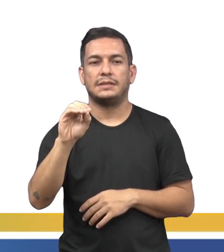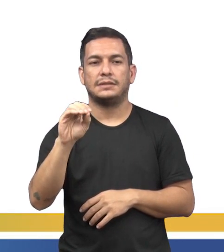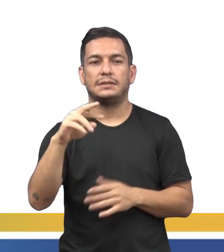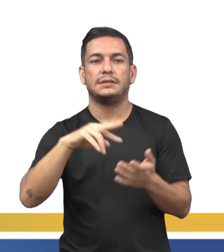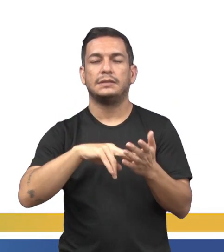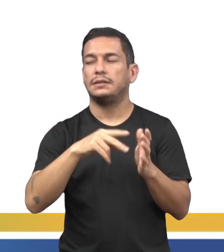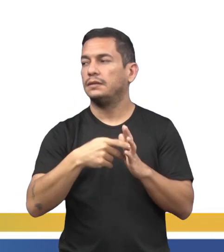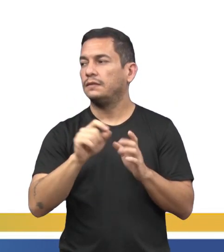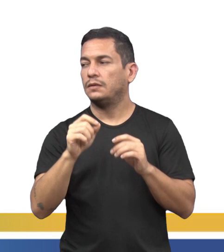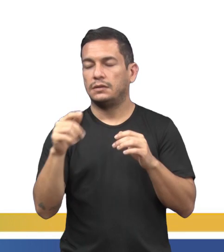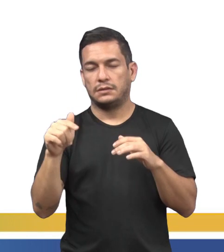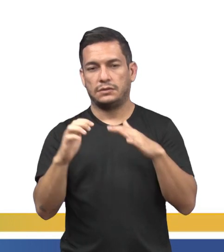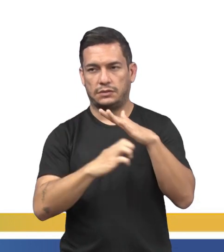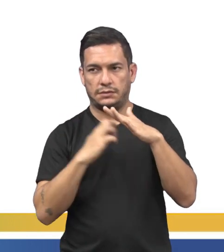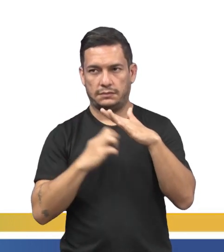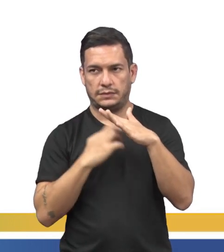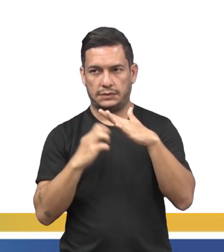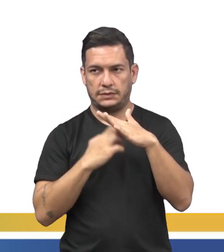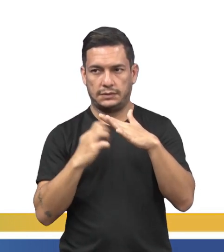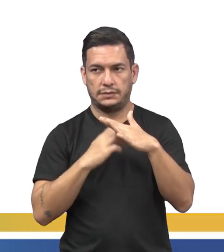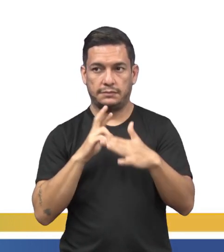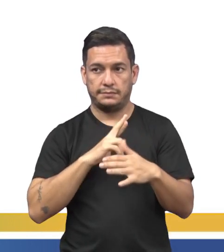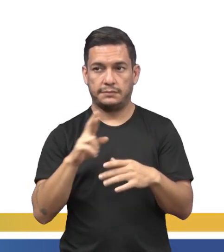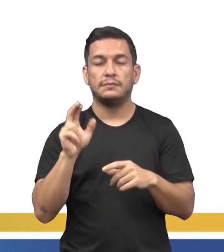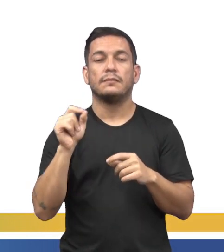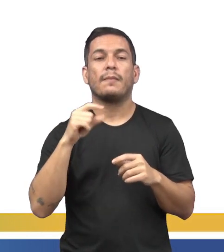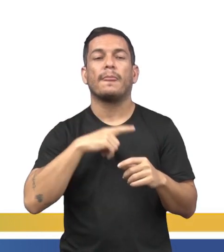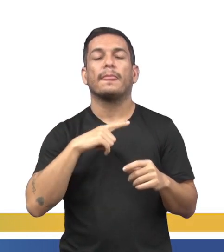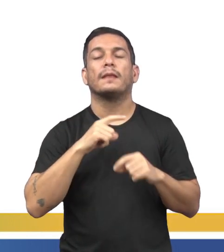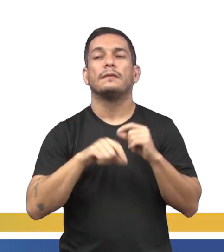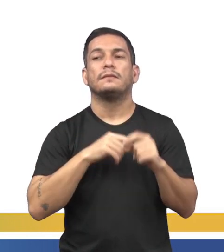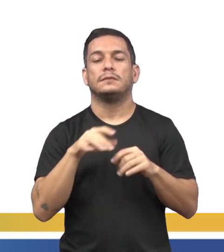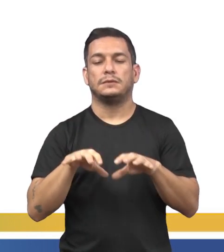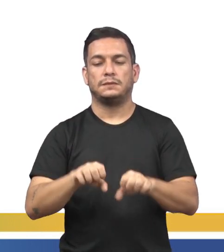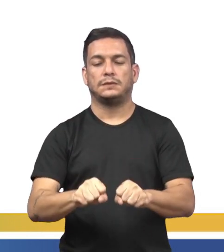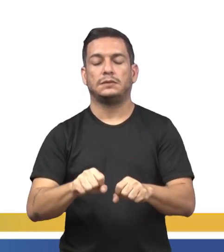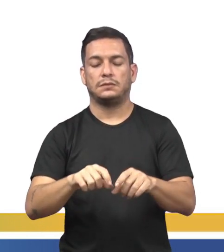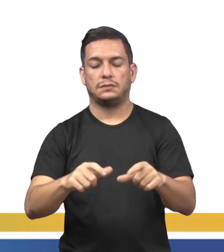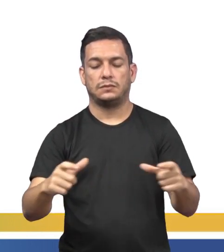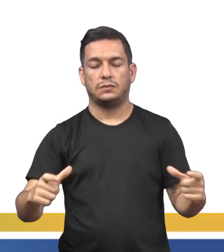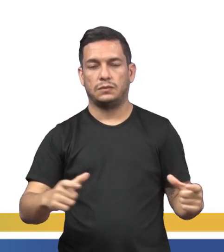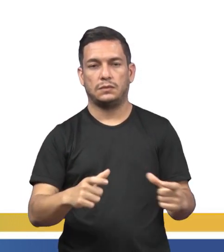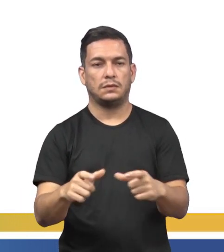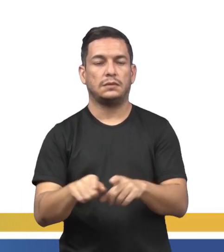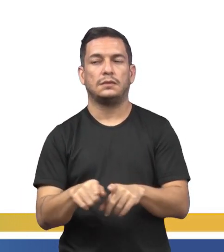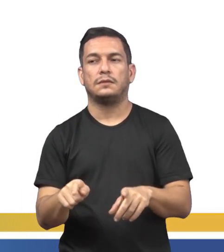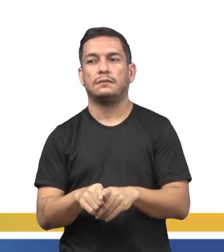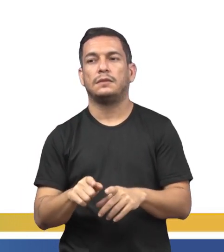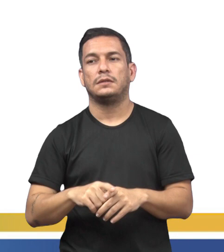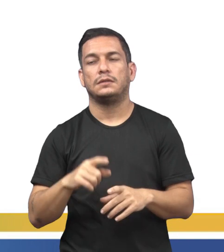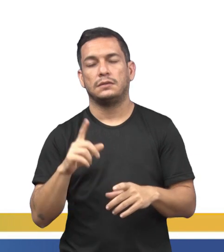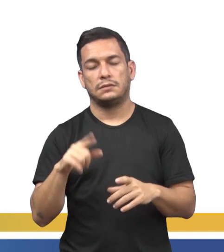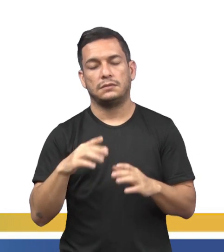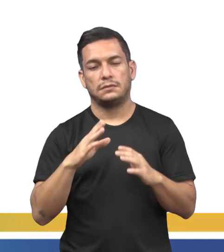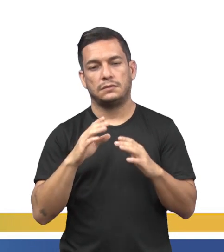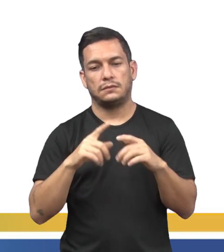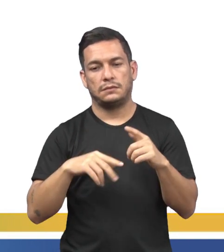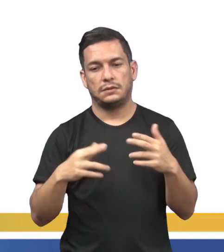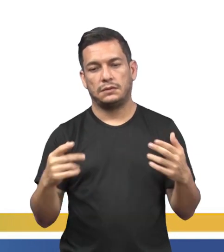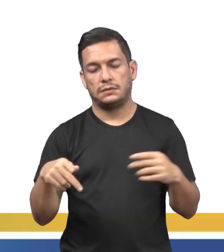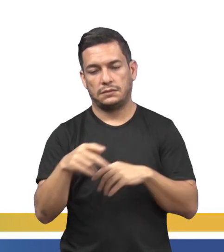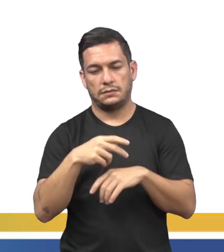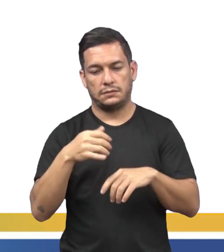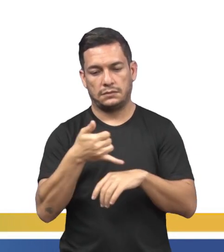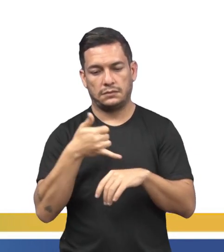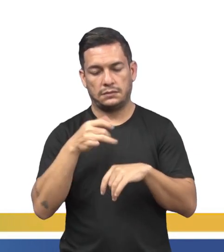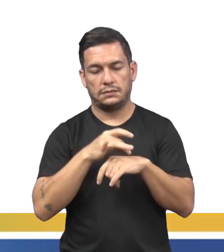são essas 7 empresas que estão representadas aí, que passaram a ter um domínio daquela região e de boa parte da produção do petróleo. E